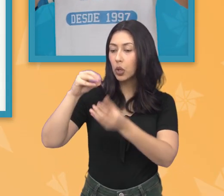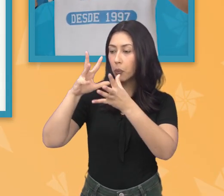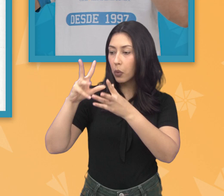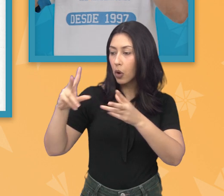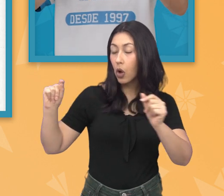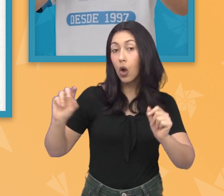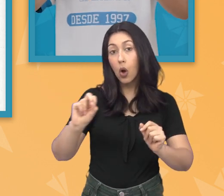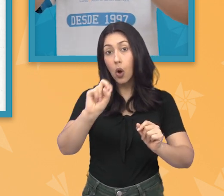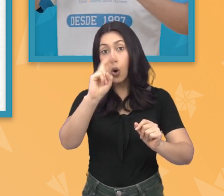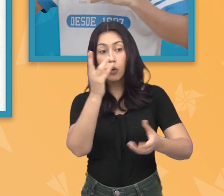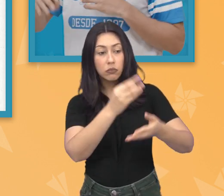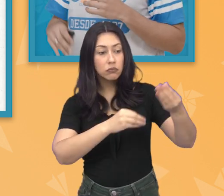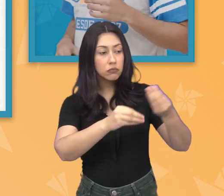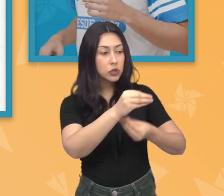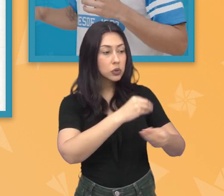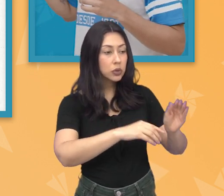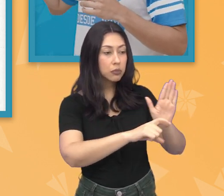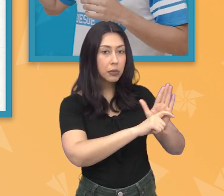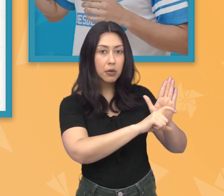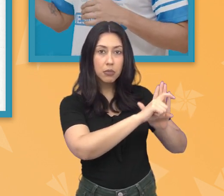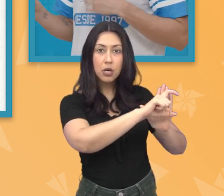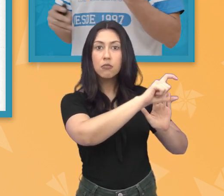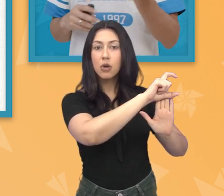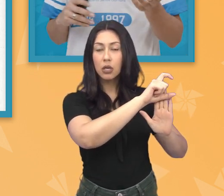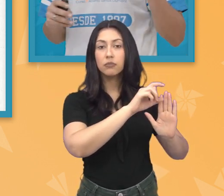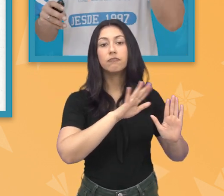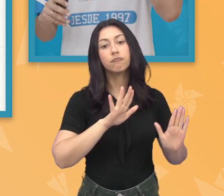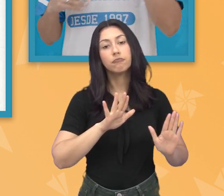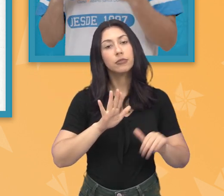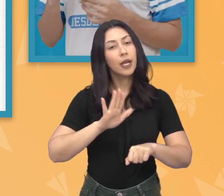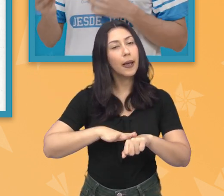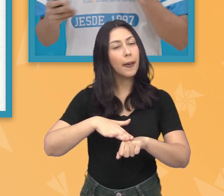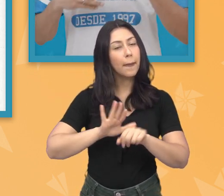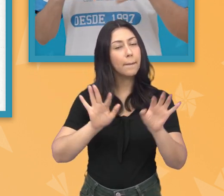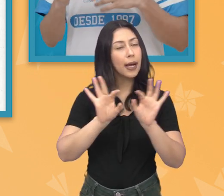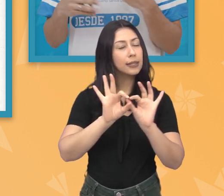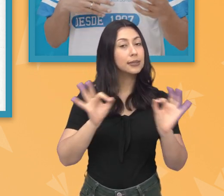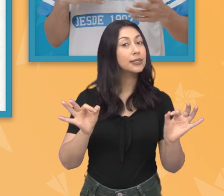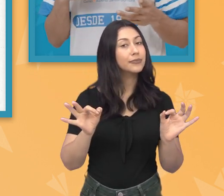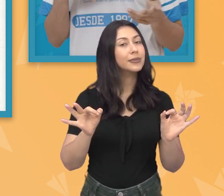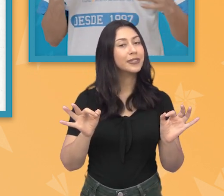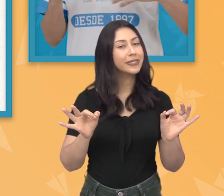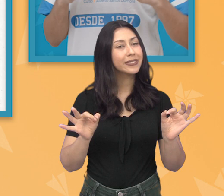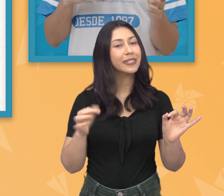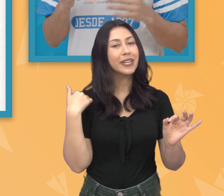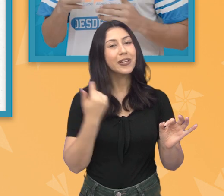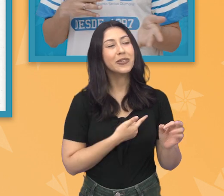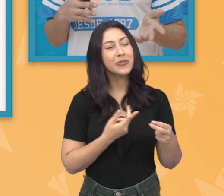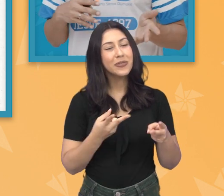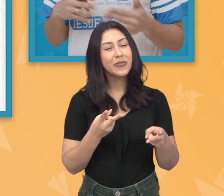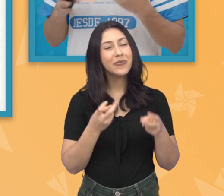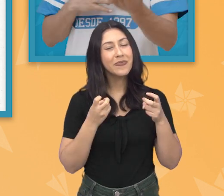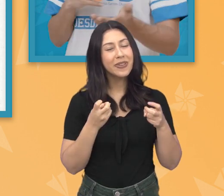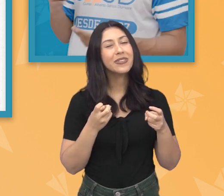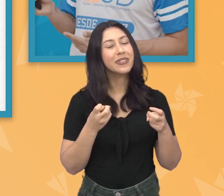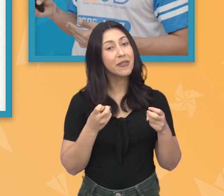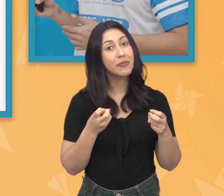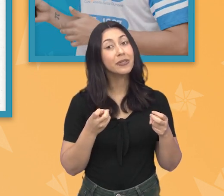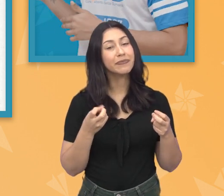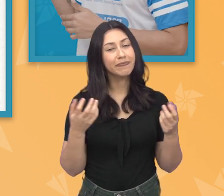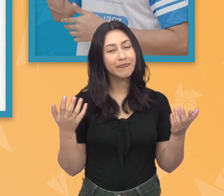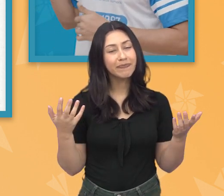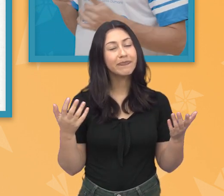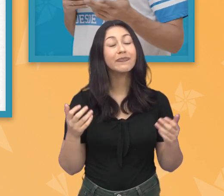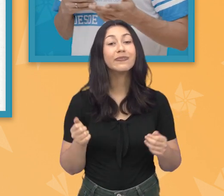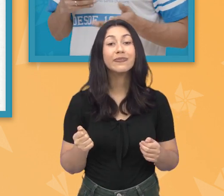de misturas heterogêneas. A mais simples de todas, que talvez seja a que mais a gente perceba às vezes no dia a dia, ou uma das